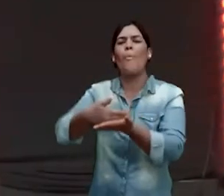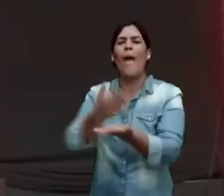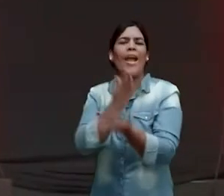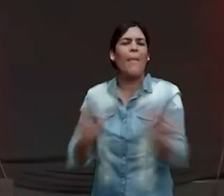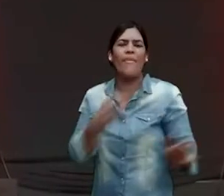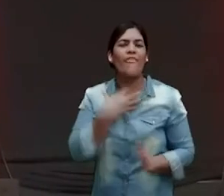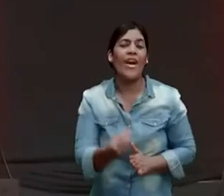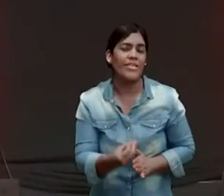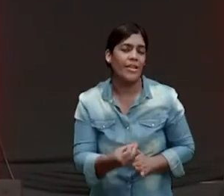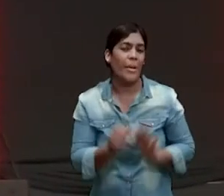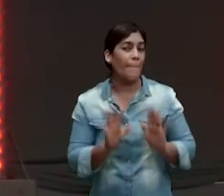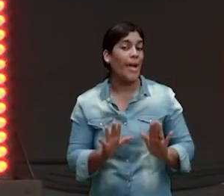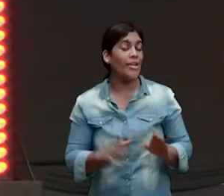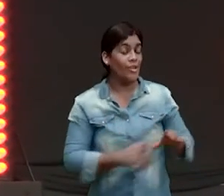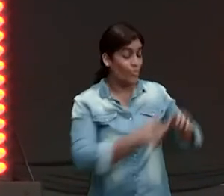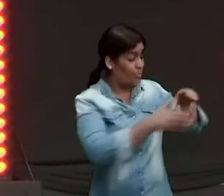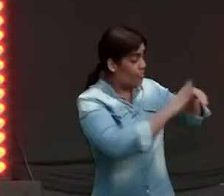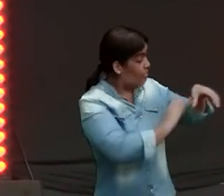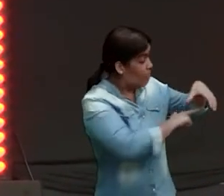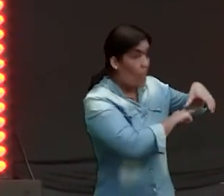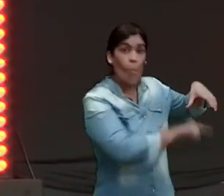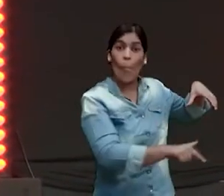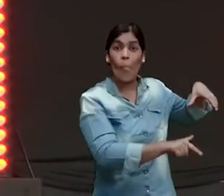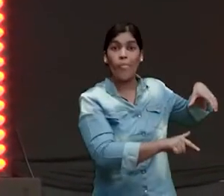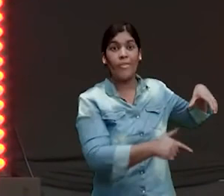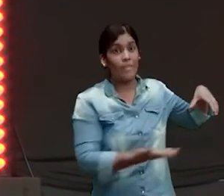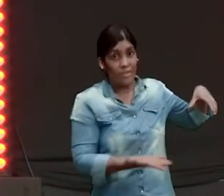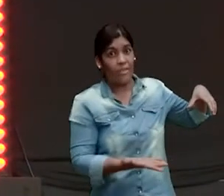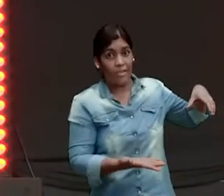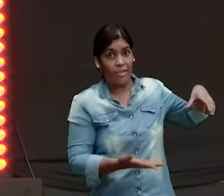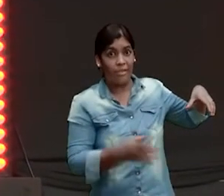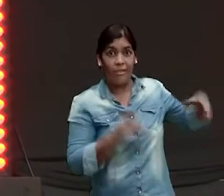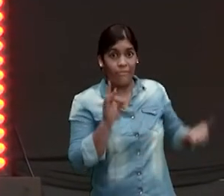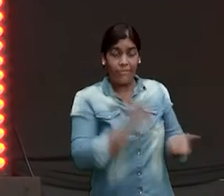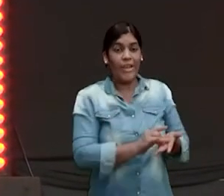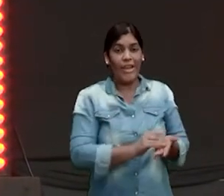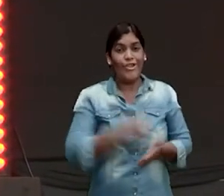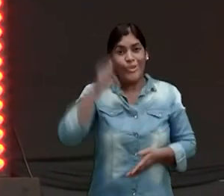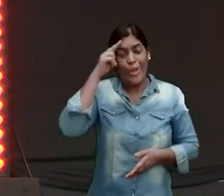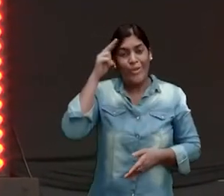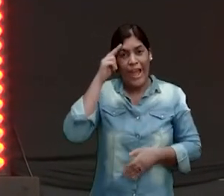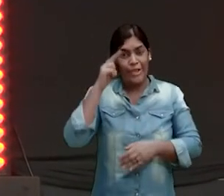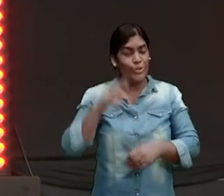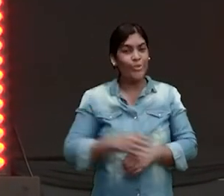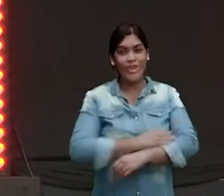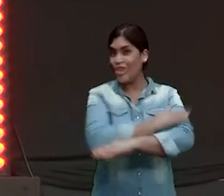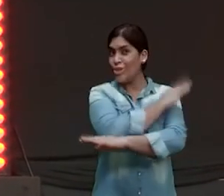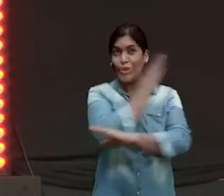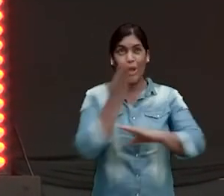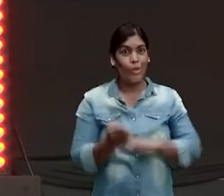e o túmulo estava vazio querido Oi Gil soldados de noite tomando conta do